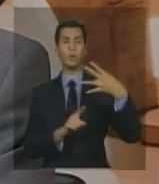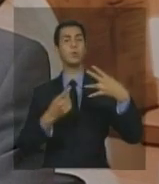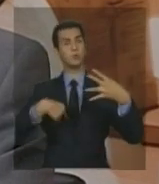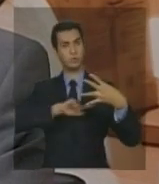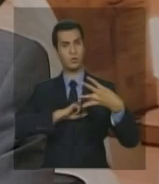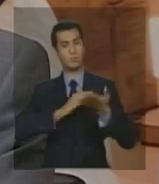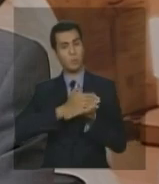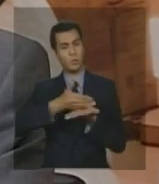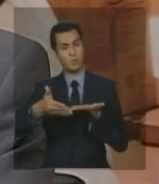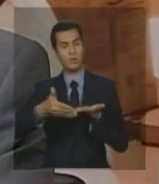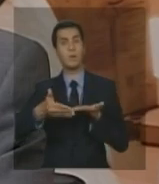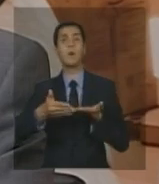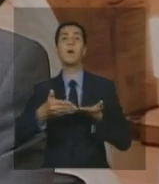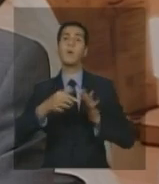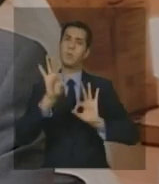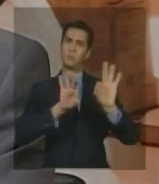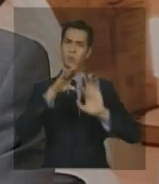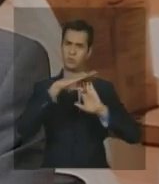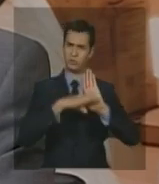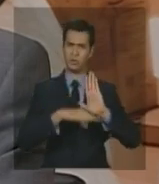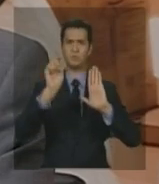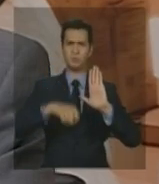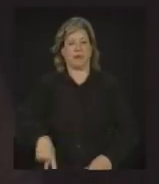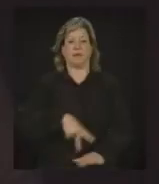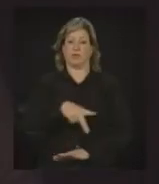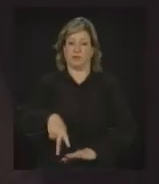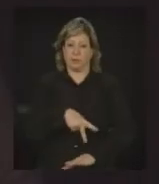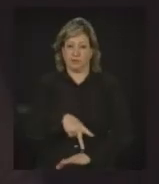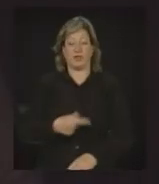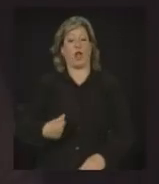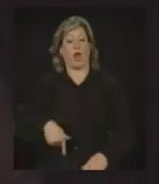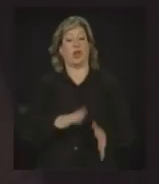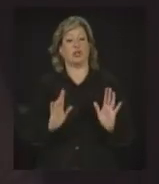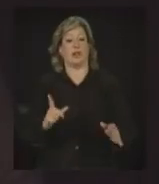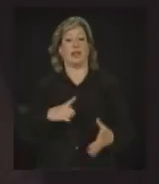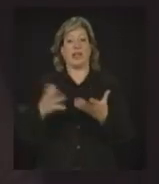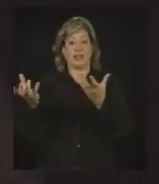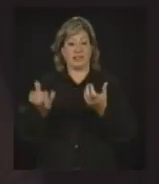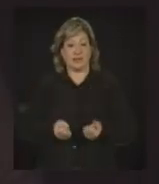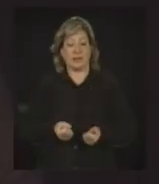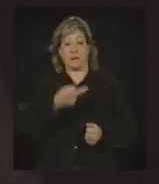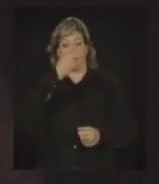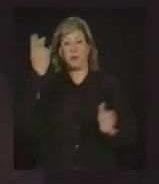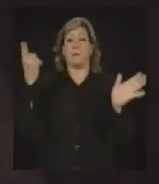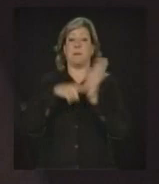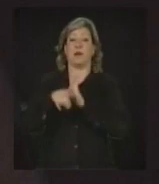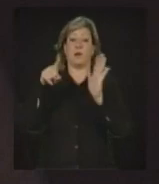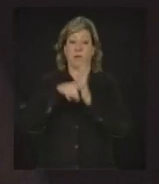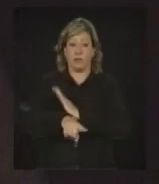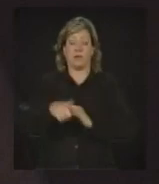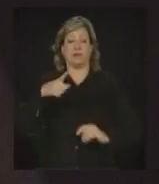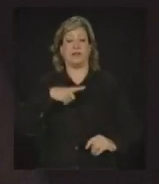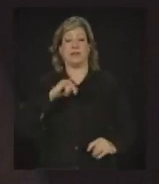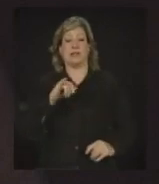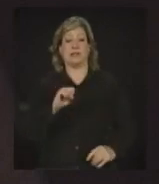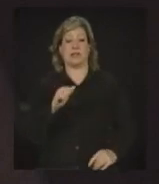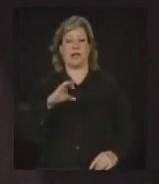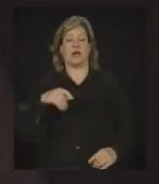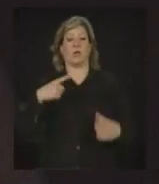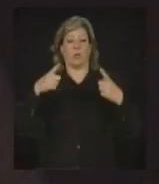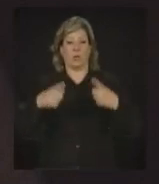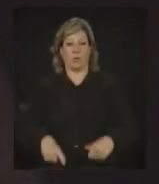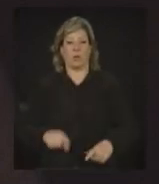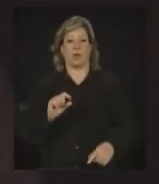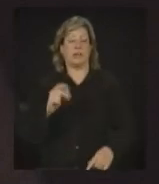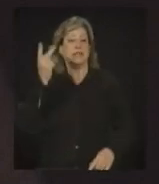para aprimoramento, para que a gente possa também estar introduzindo outras ações. Nós já estamos recebendo perguntas de telespectadores. Isaac Santos, de São José